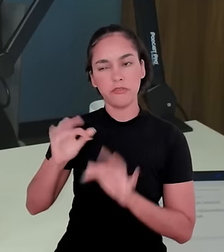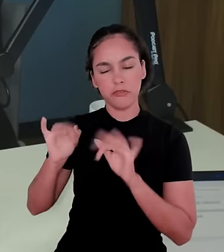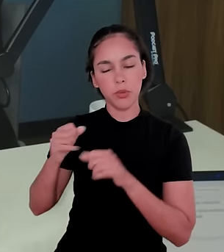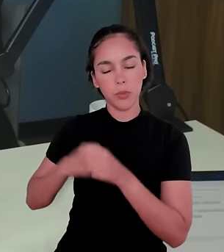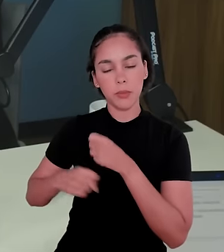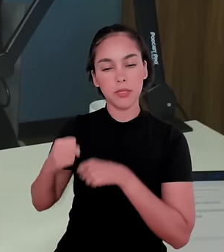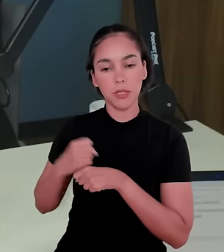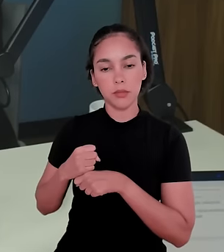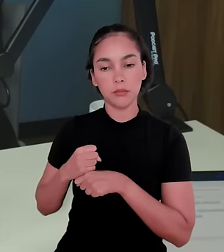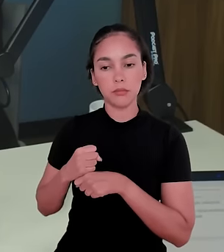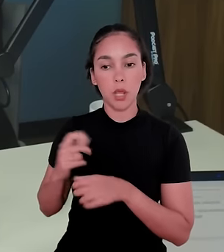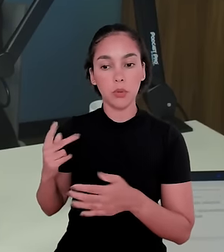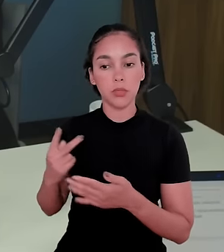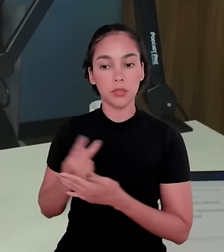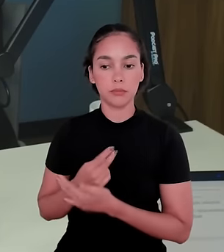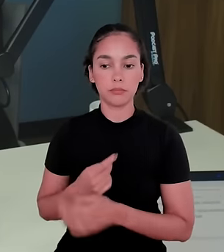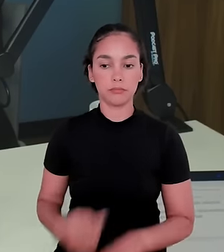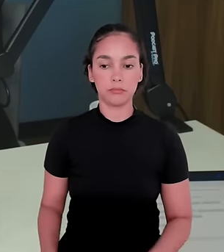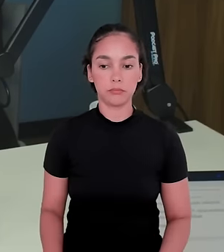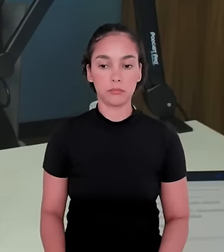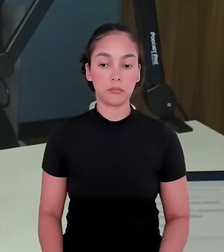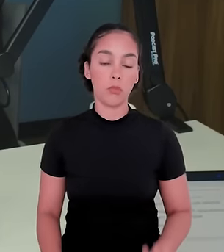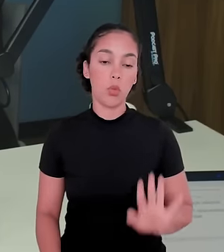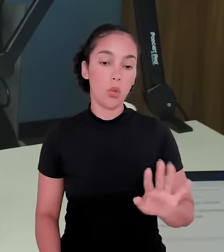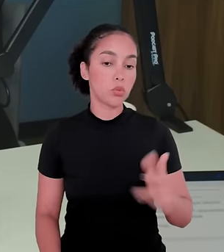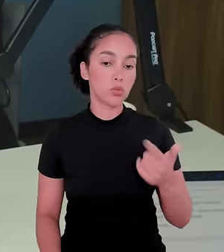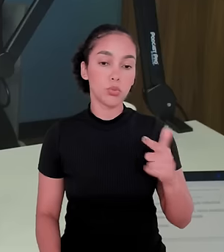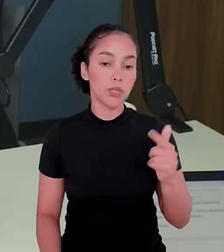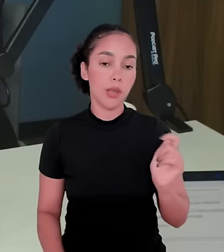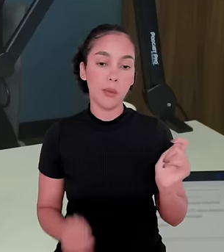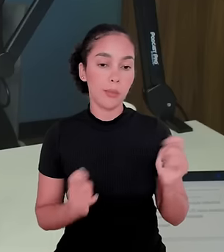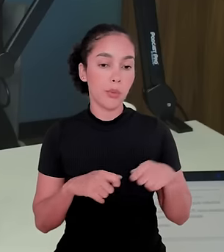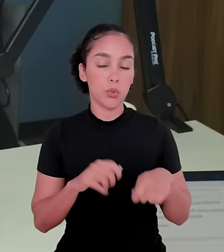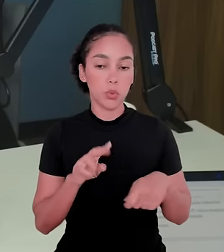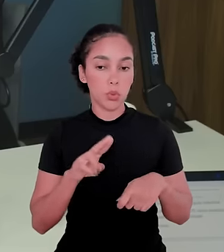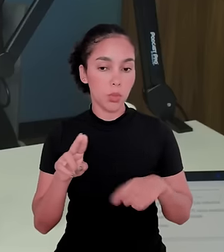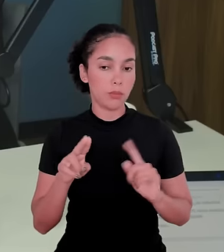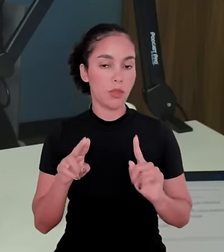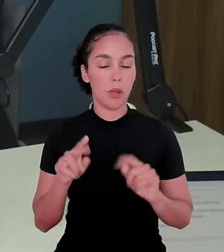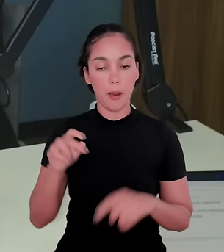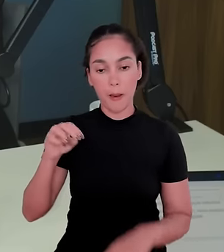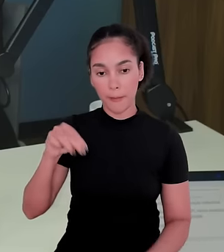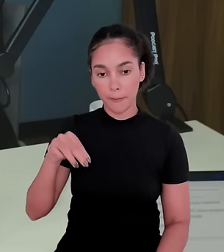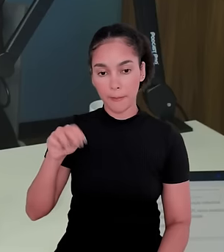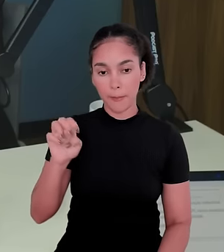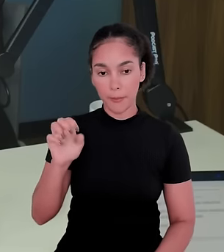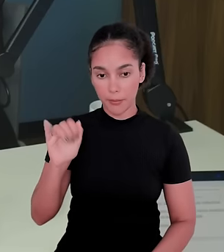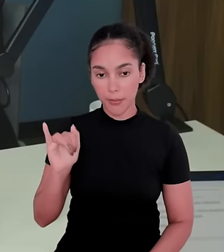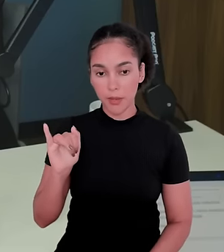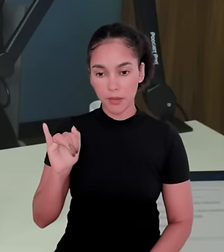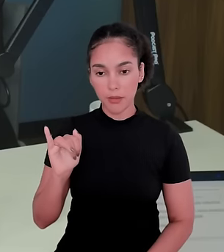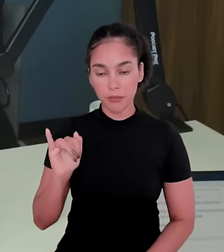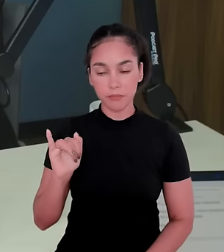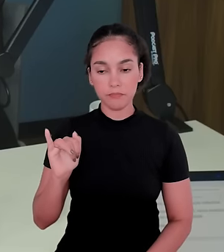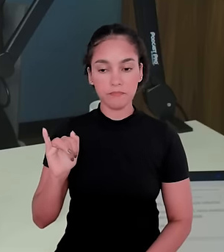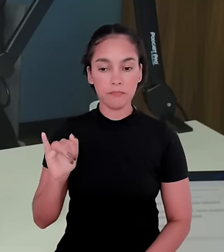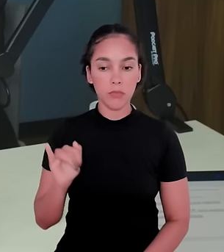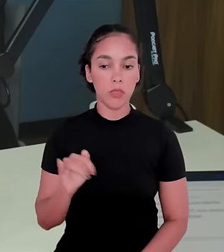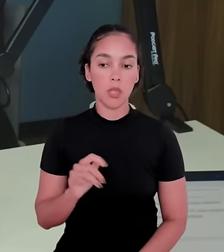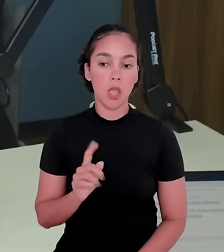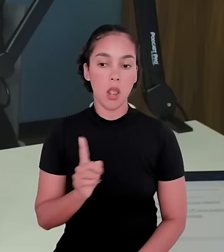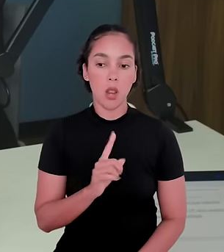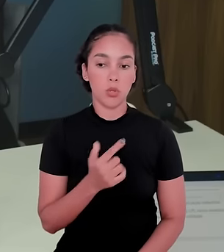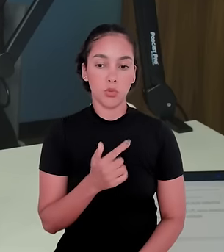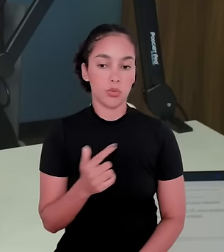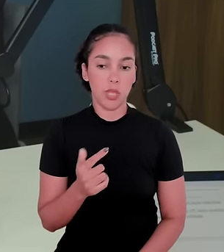passado vem um ato falou olha não vai ter mais essa possibilidade quem é microempresário individual quando a gente fala o mei né Uhum ele não